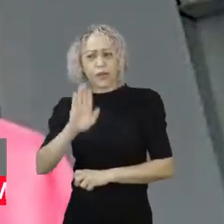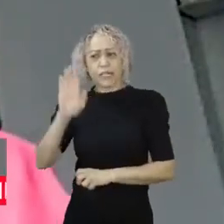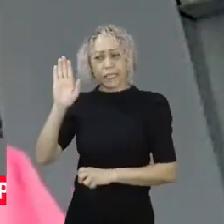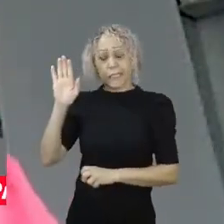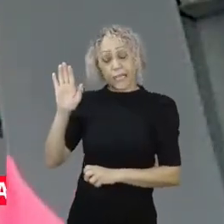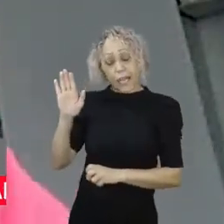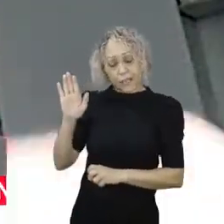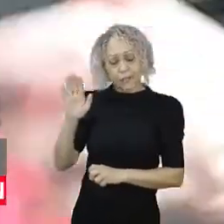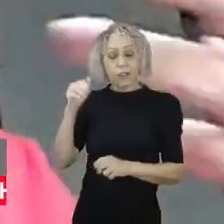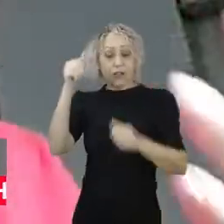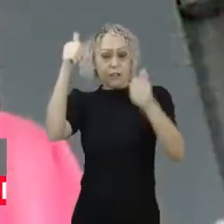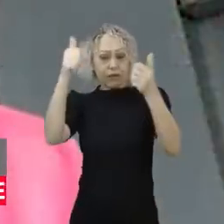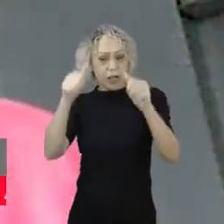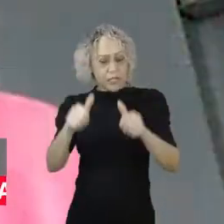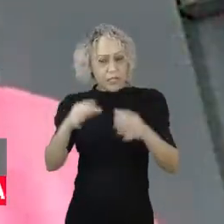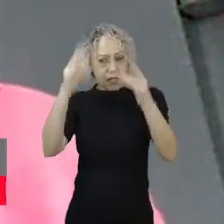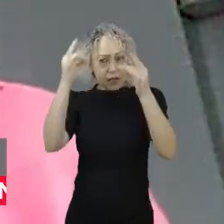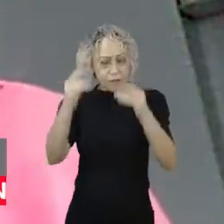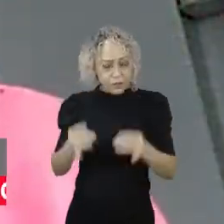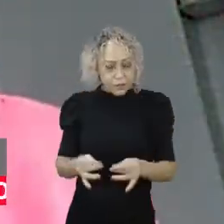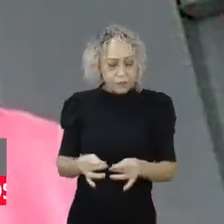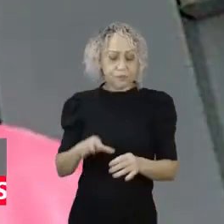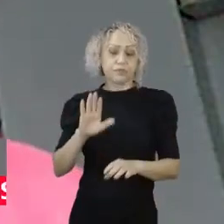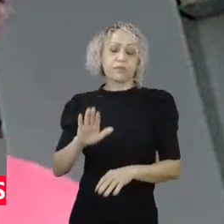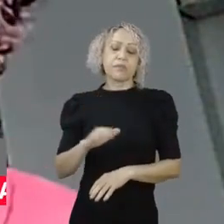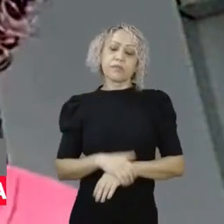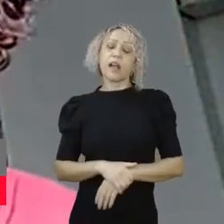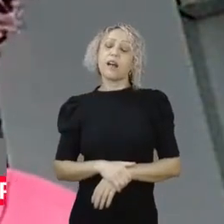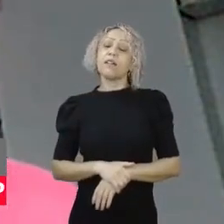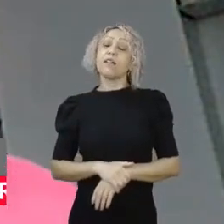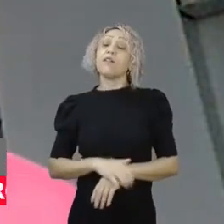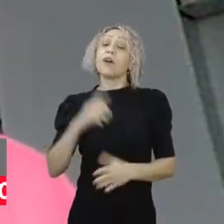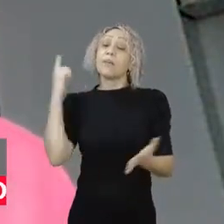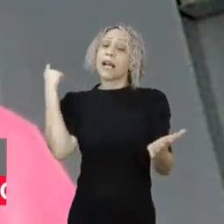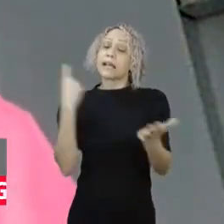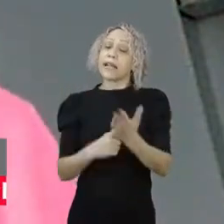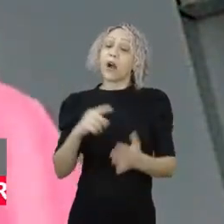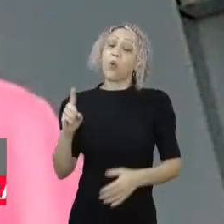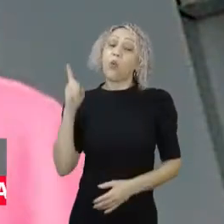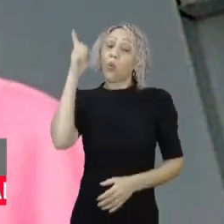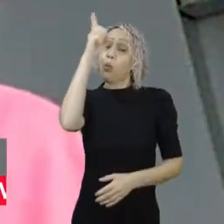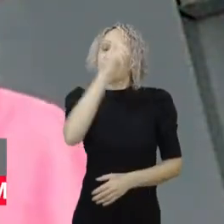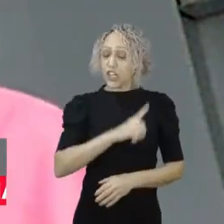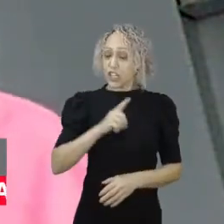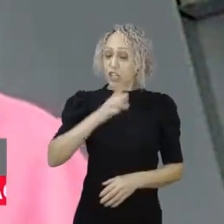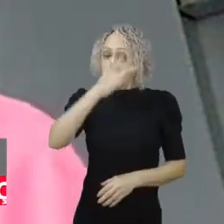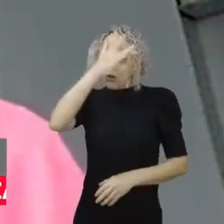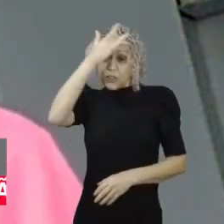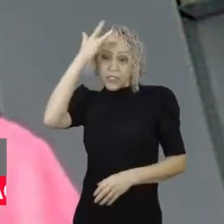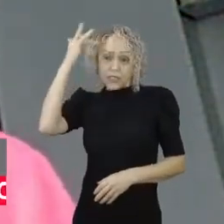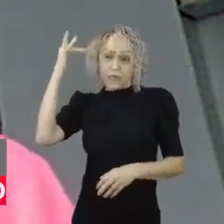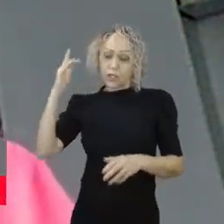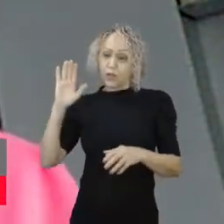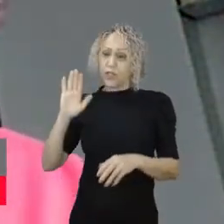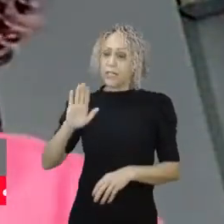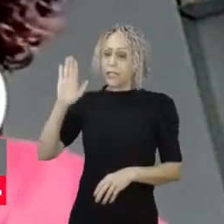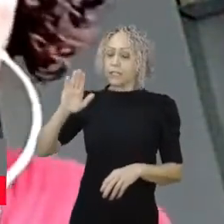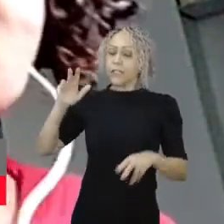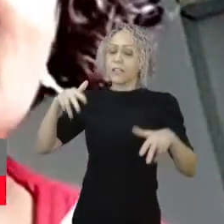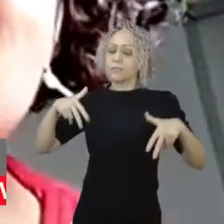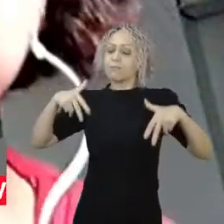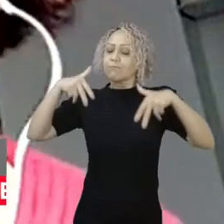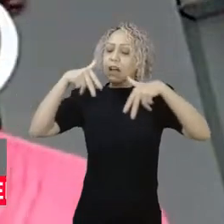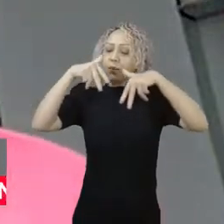presença dos nossos candidatos, cada um mostrando as suas potencialidades, a região onde eles trabalham,